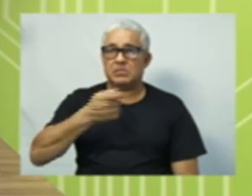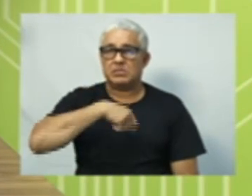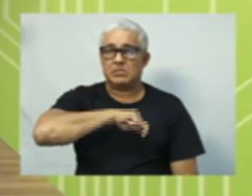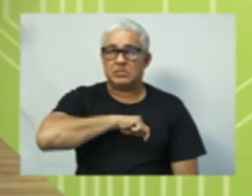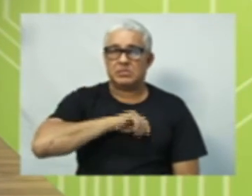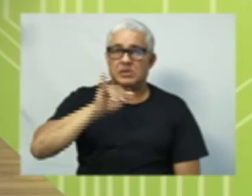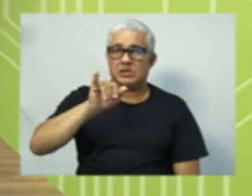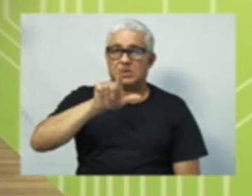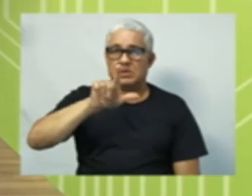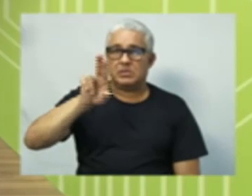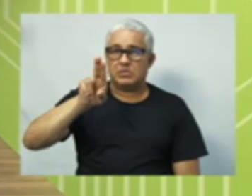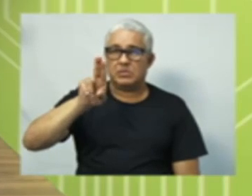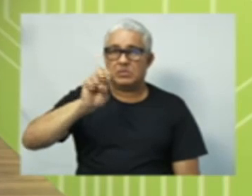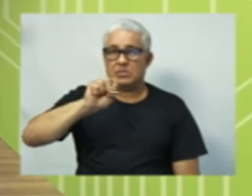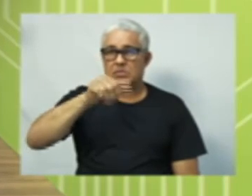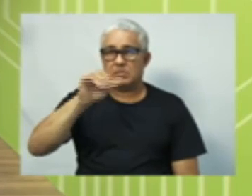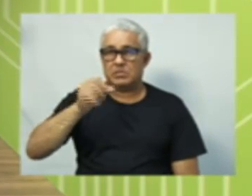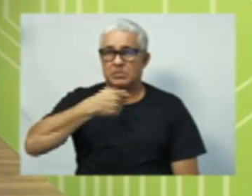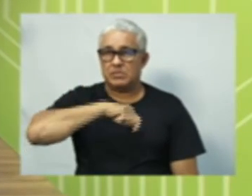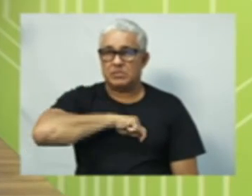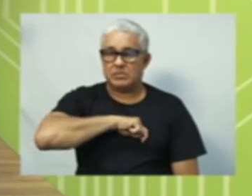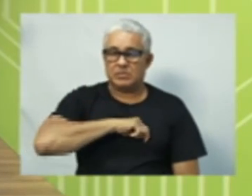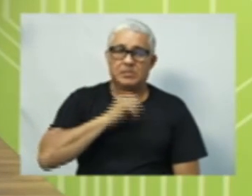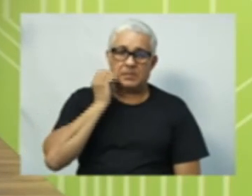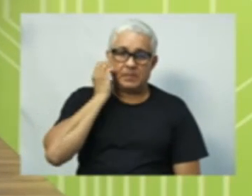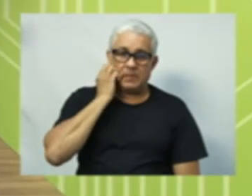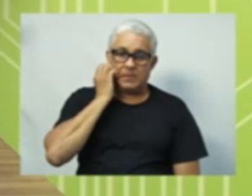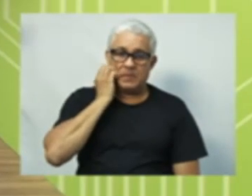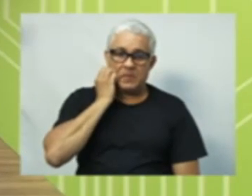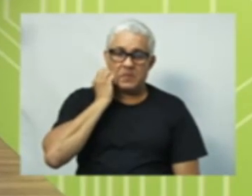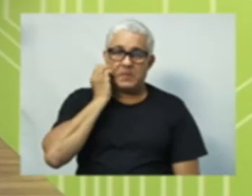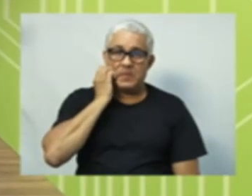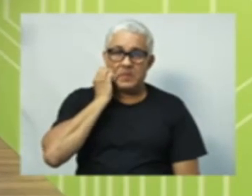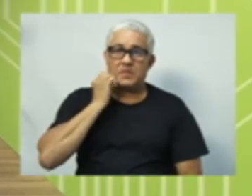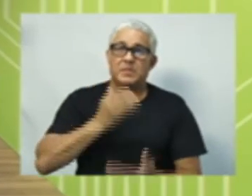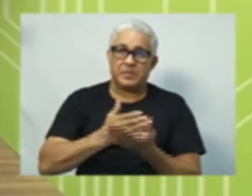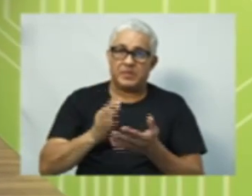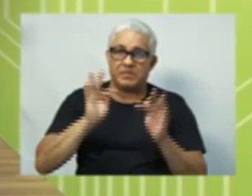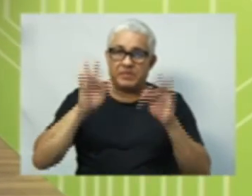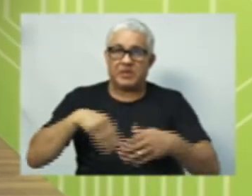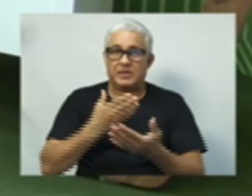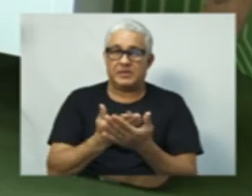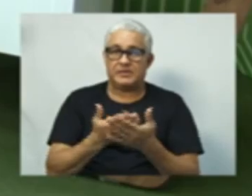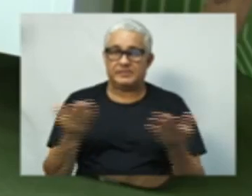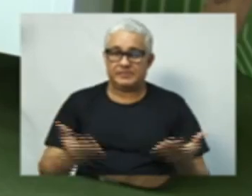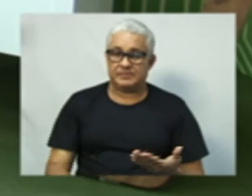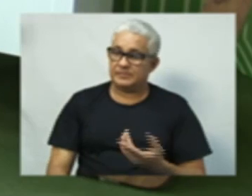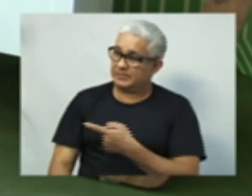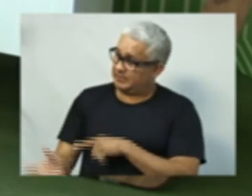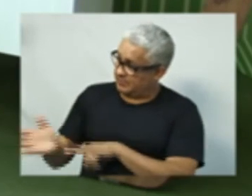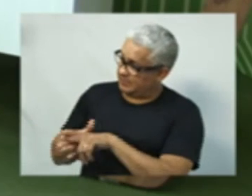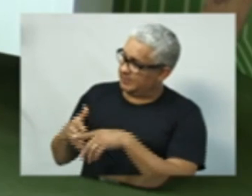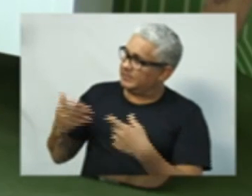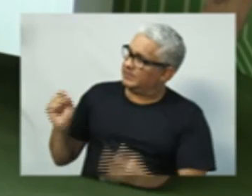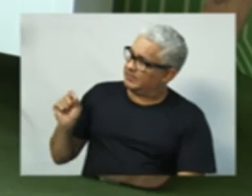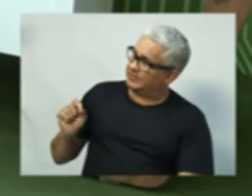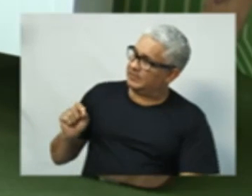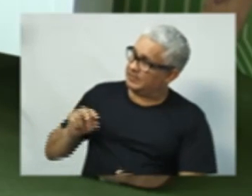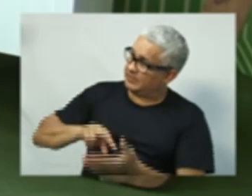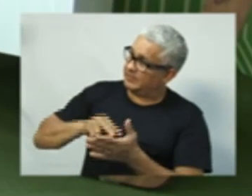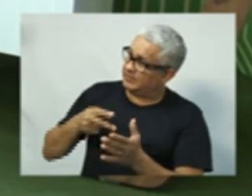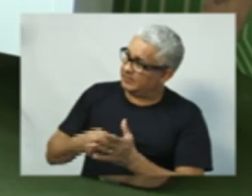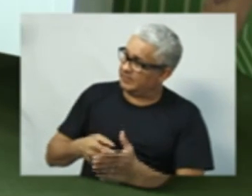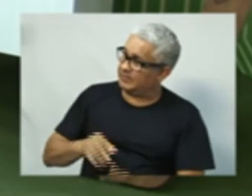tentar adivinhar o que é ilusão fiscal e já começarmos a finalizar nossa aula. Professora, o que é ilusão fiscal? O que seria